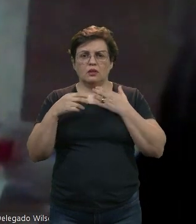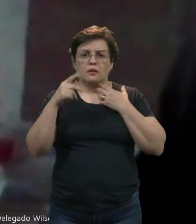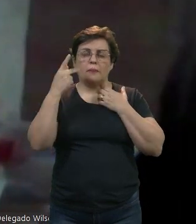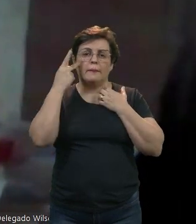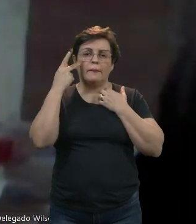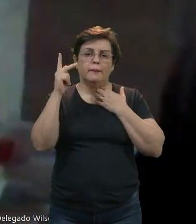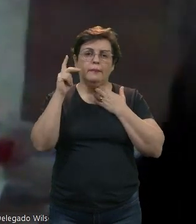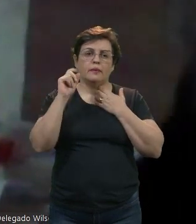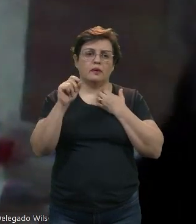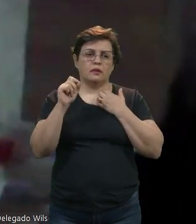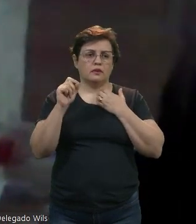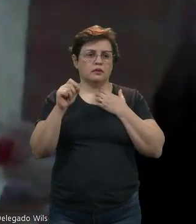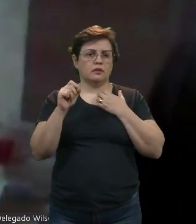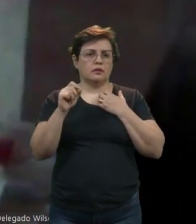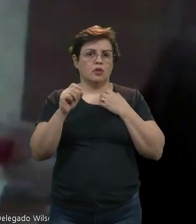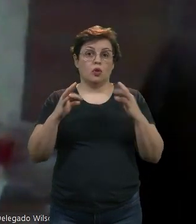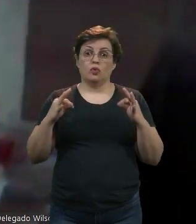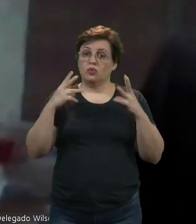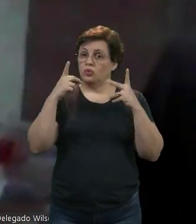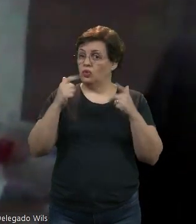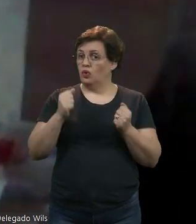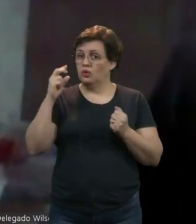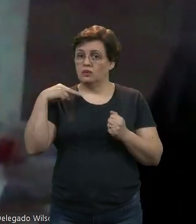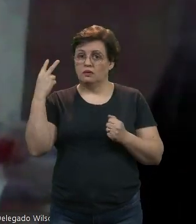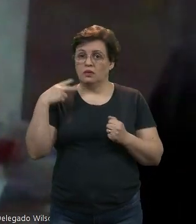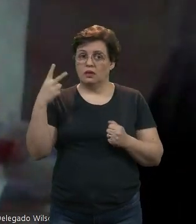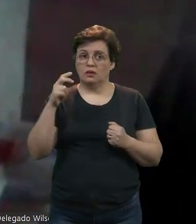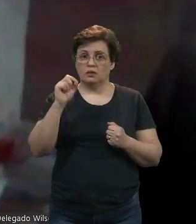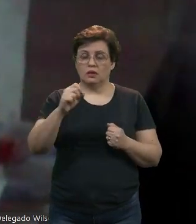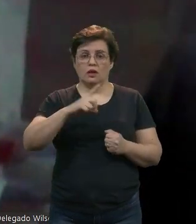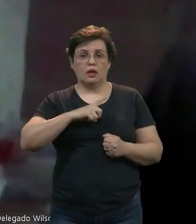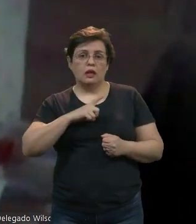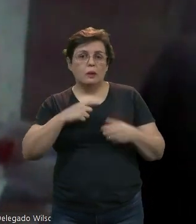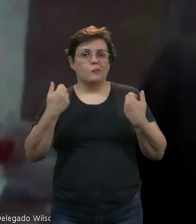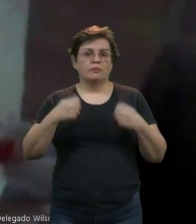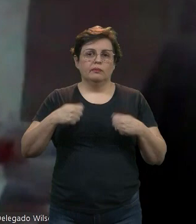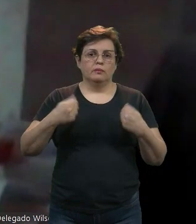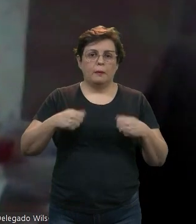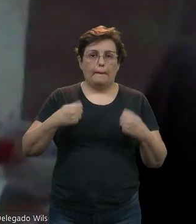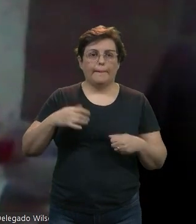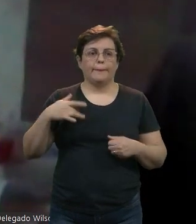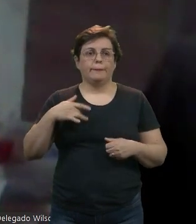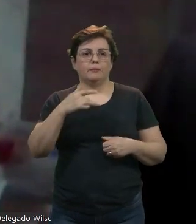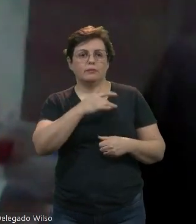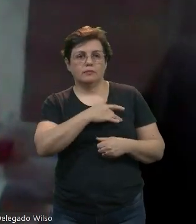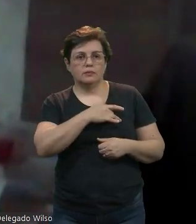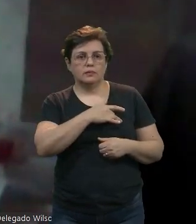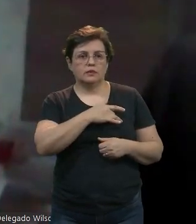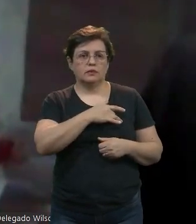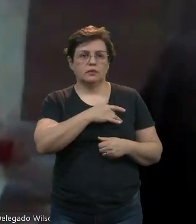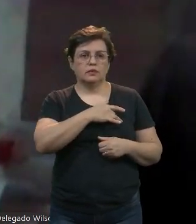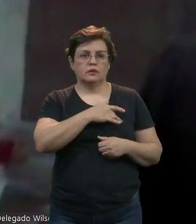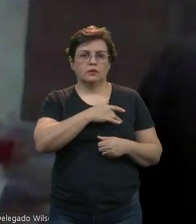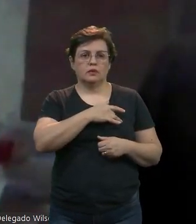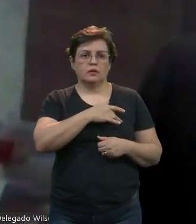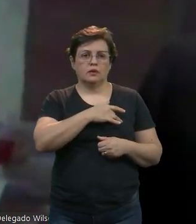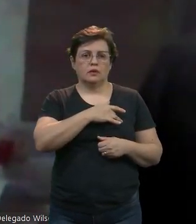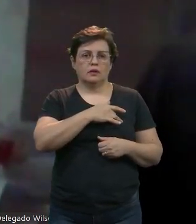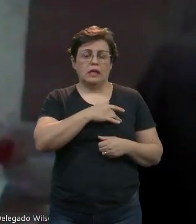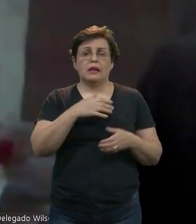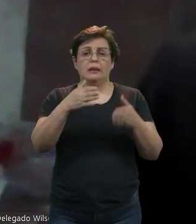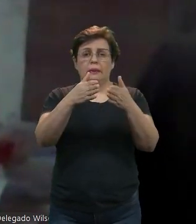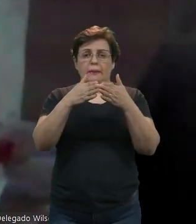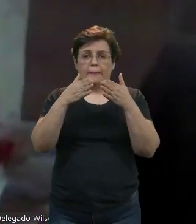de que todo e qualquer vereador que tenha uma necessidade de saúde e venha